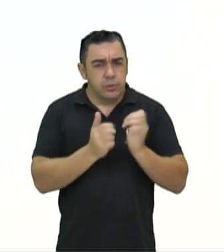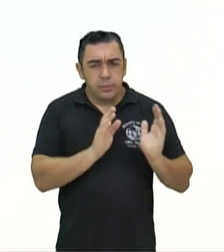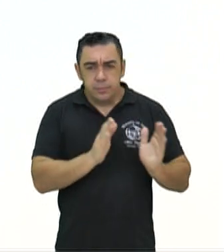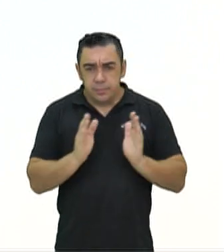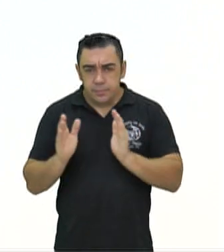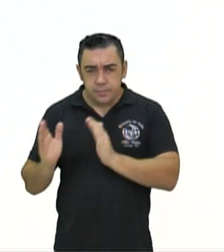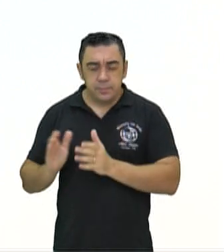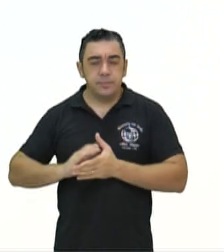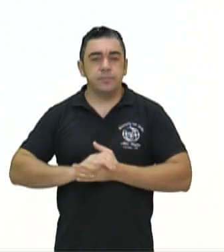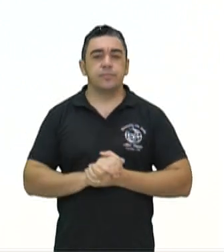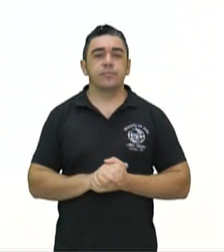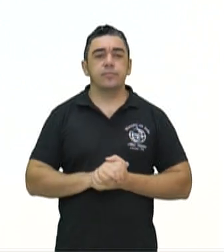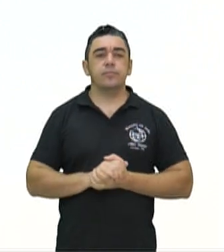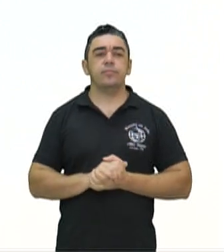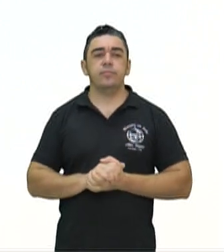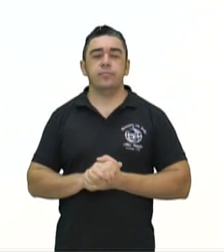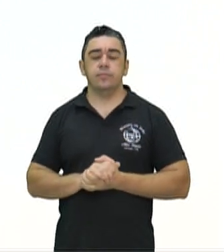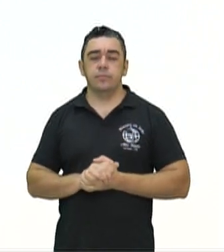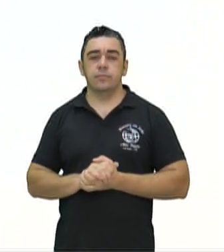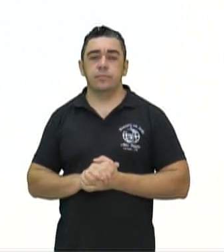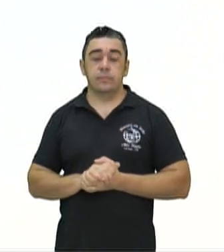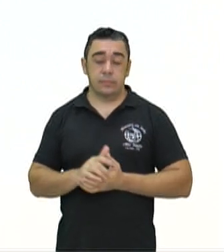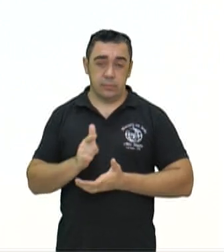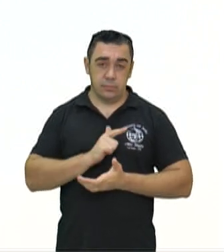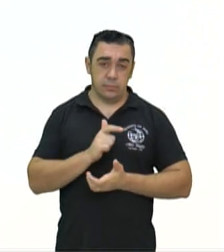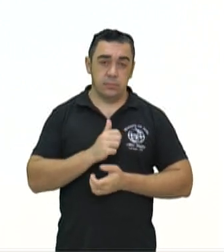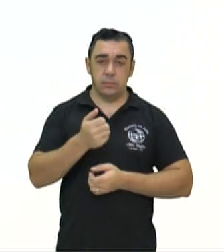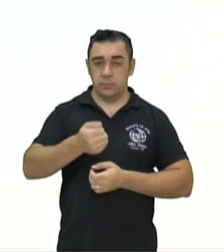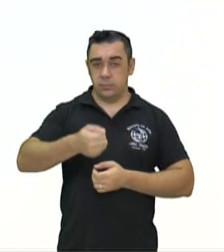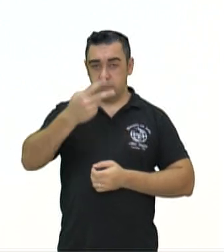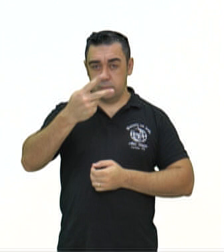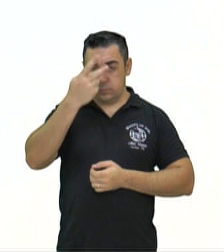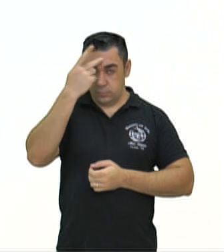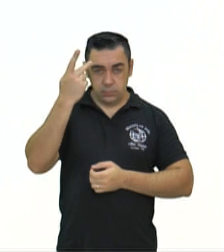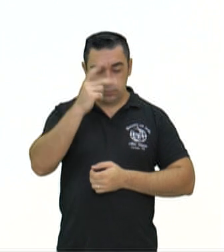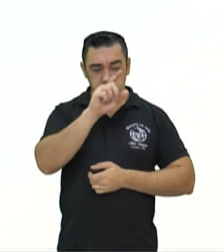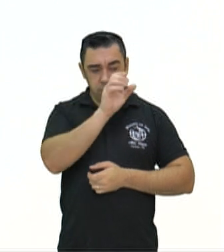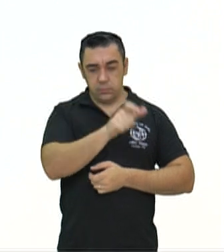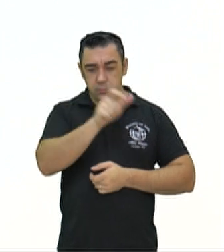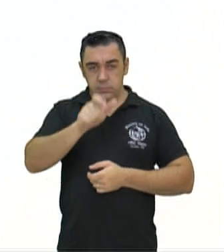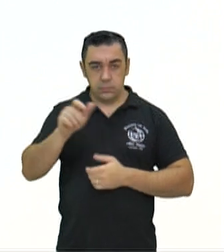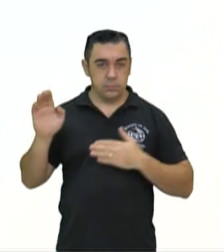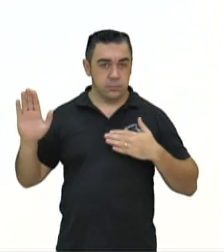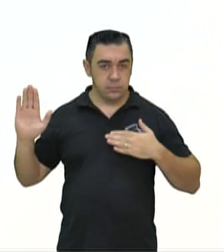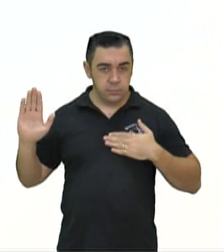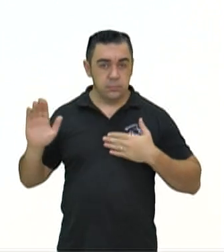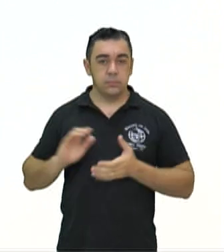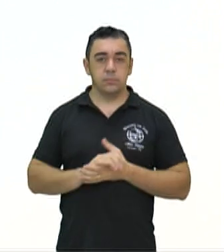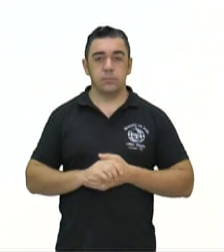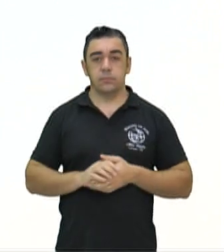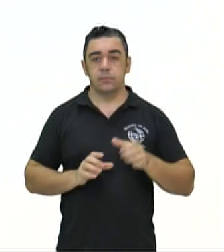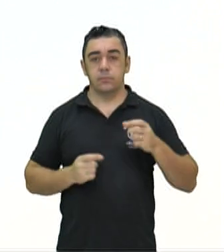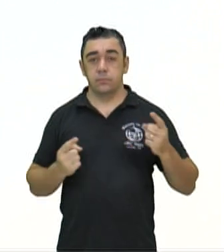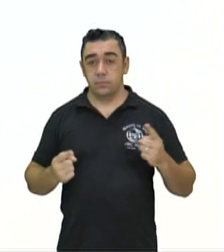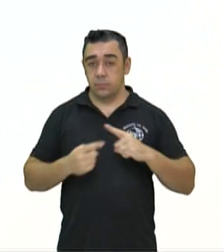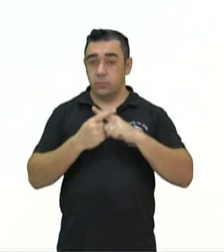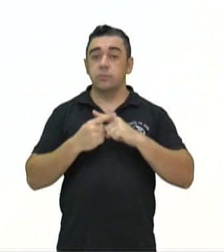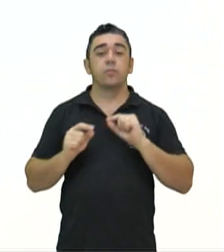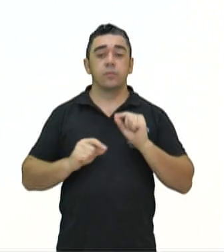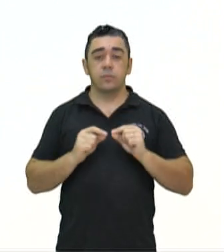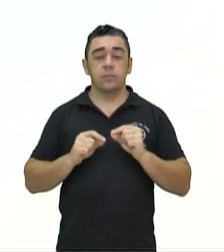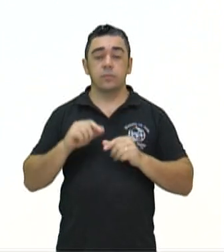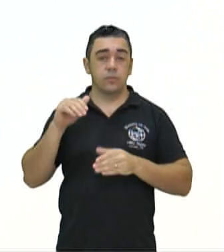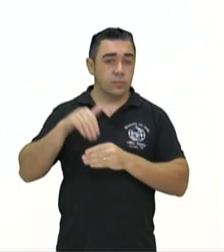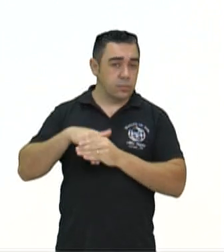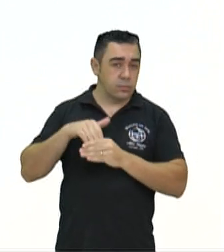na fórmula. Então, vamos lá. Temos 12 pessoas concorrendo a 3 cargos.